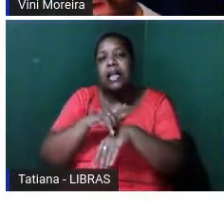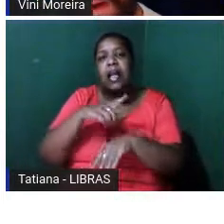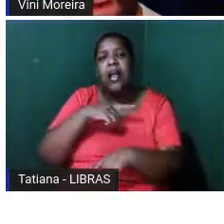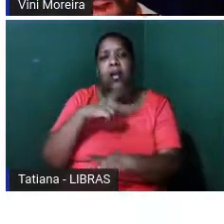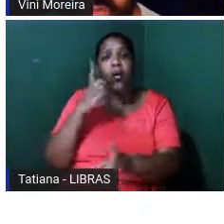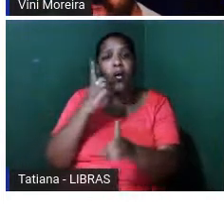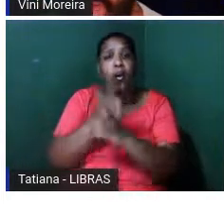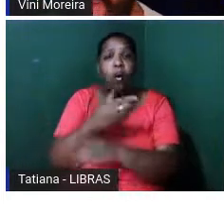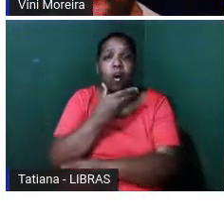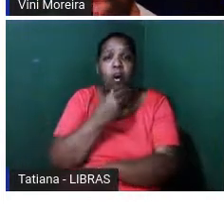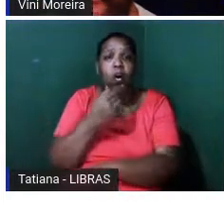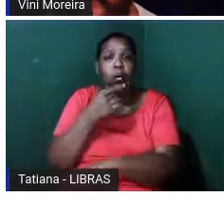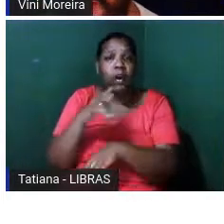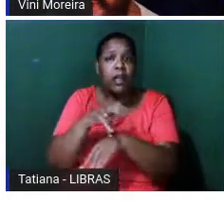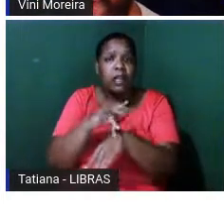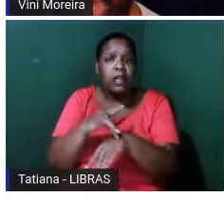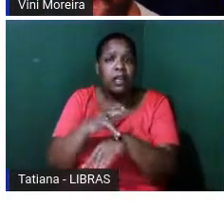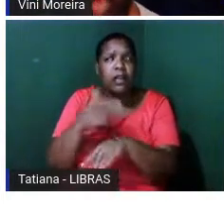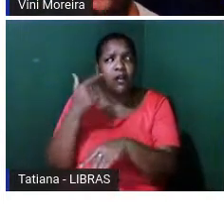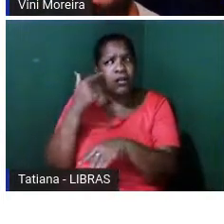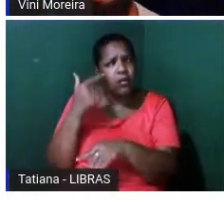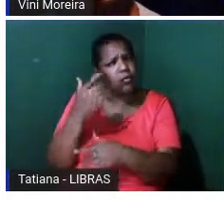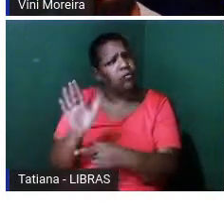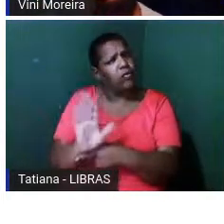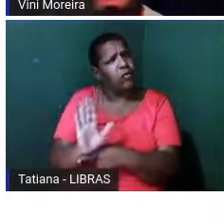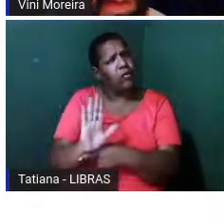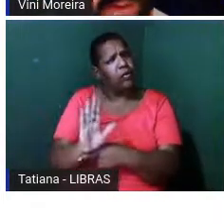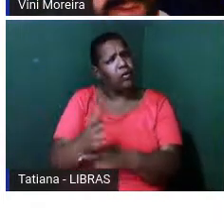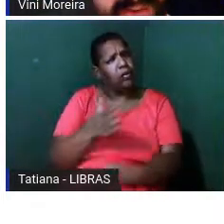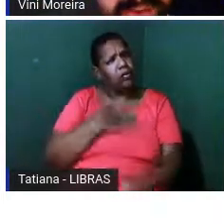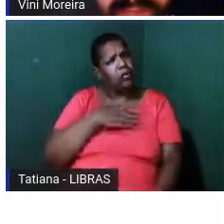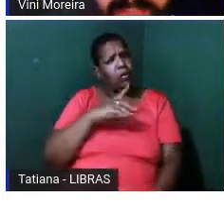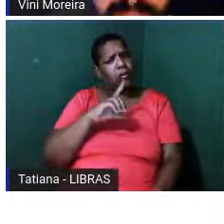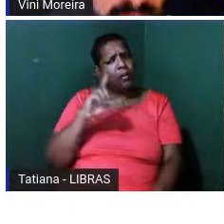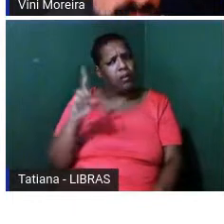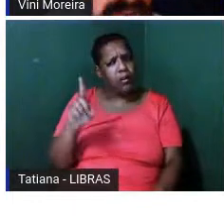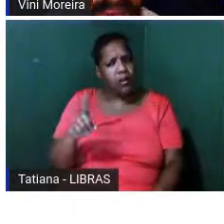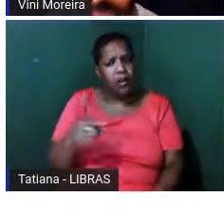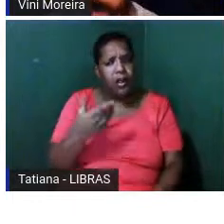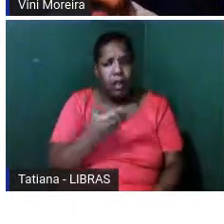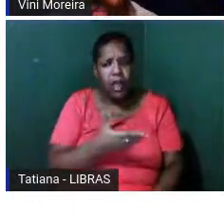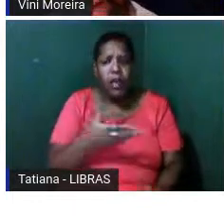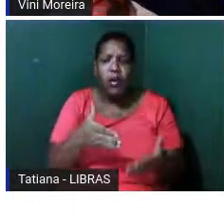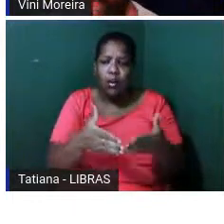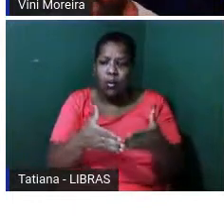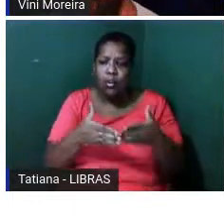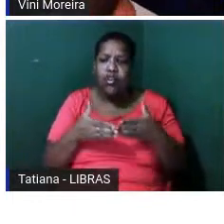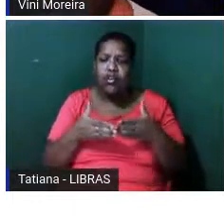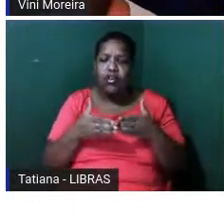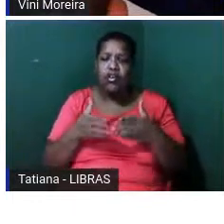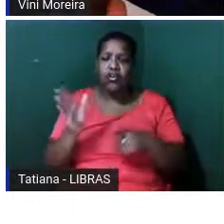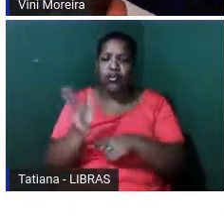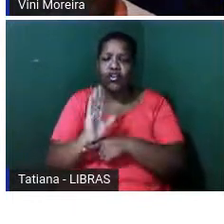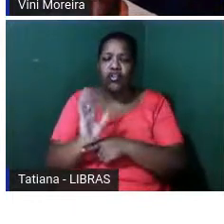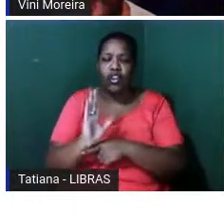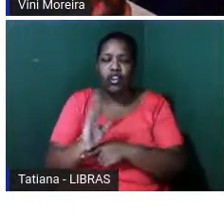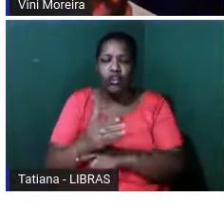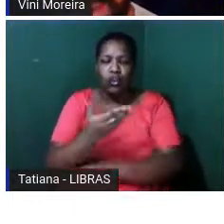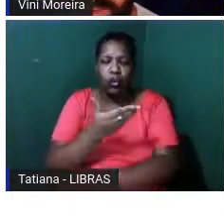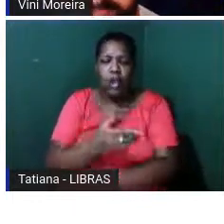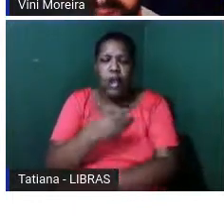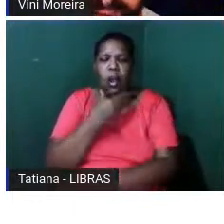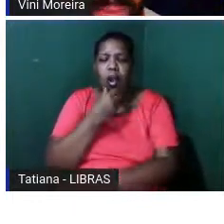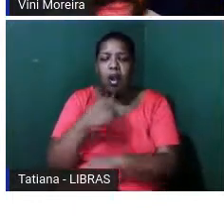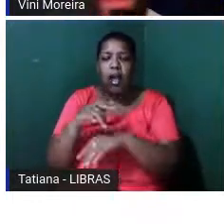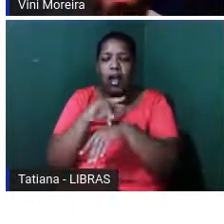dançando e muitos vídeos eu falei meu Deus do céu vou pedir para ter esse vídeo é